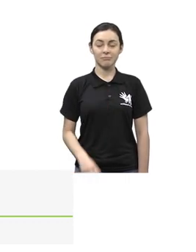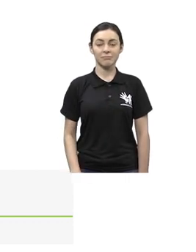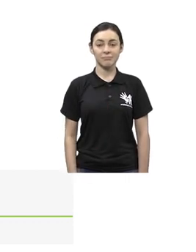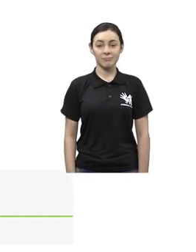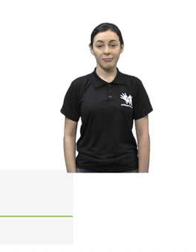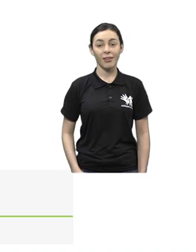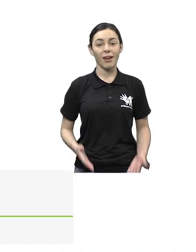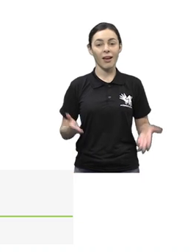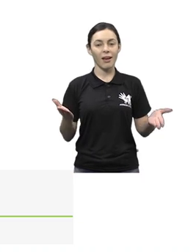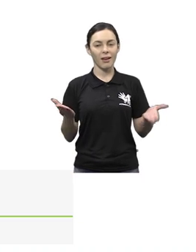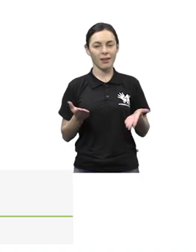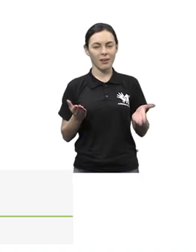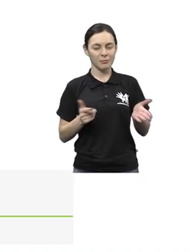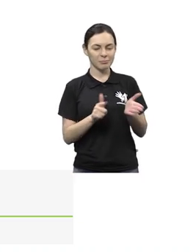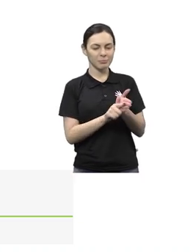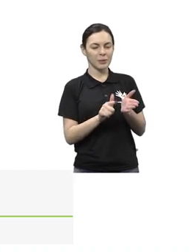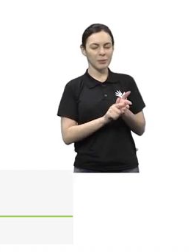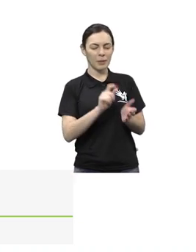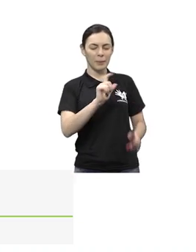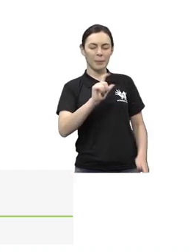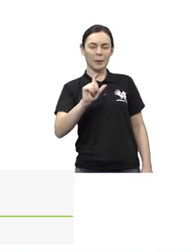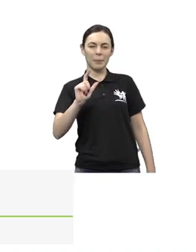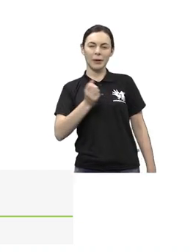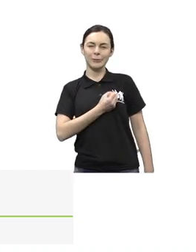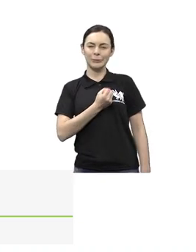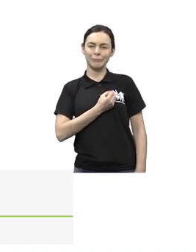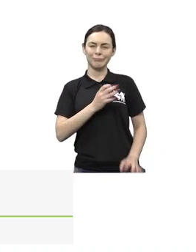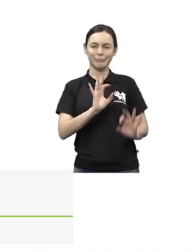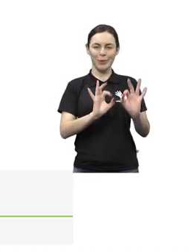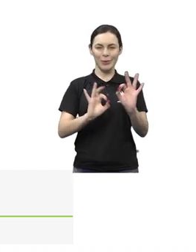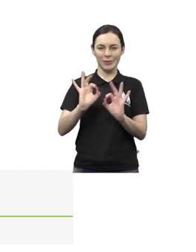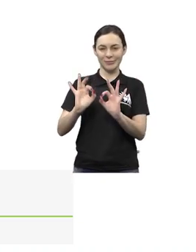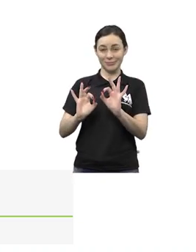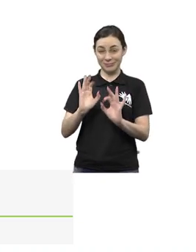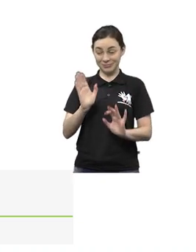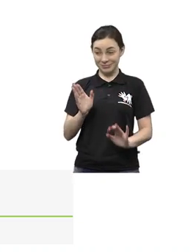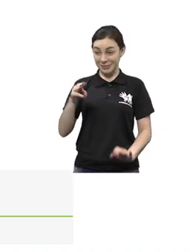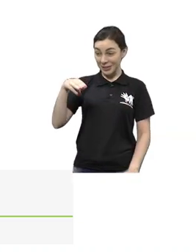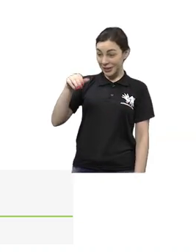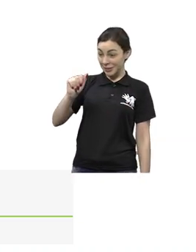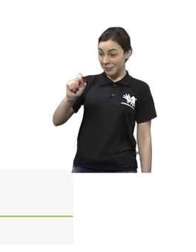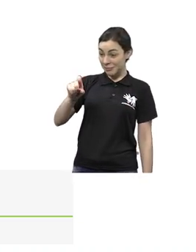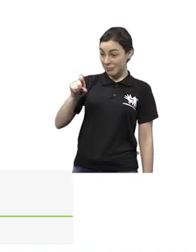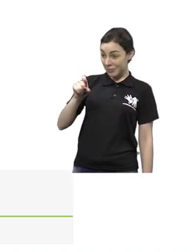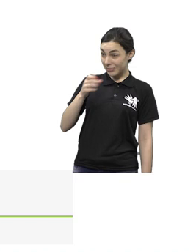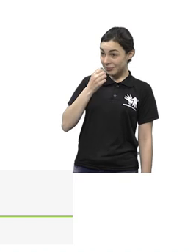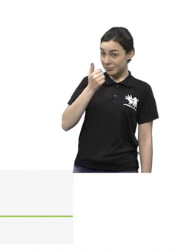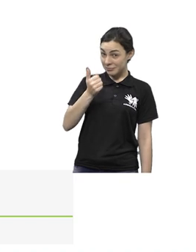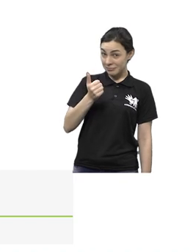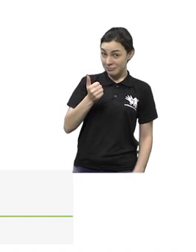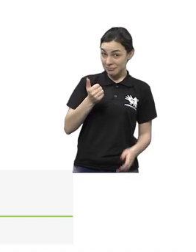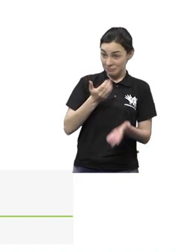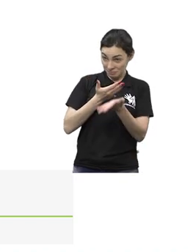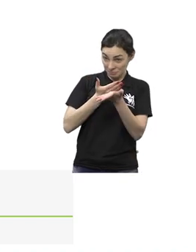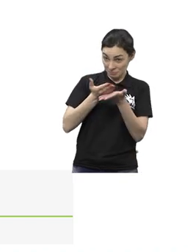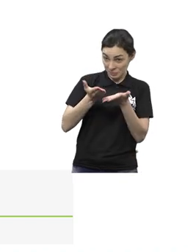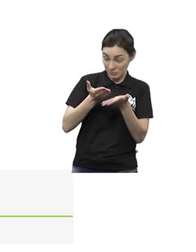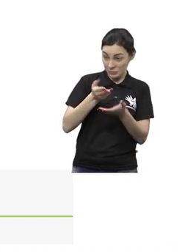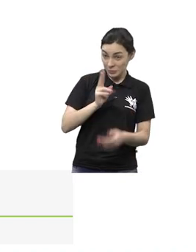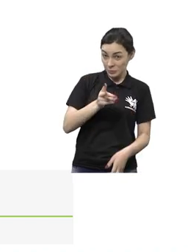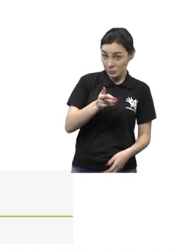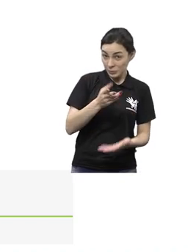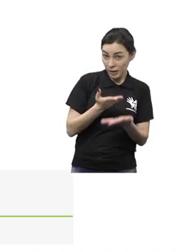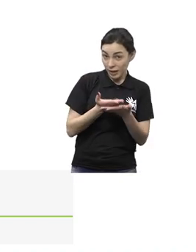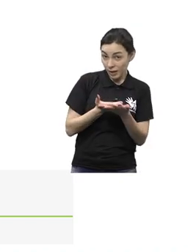1, 2, 3, 4, 5, 6, 7, 8, 9, 10. Nossas fichas agora estão todas organizadas, não é? Max, tudo bem agora?